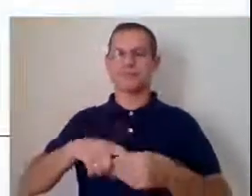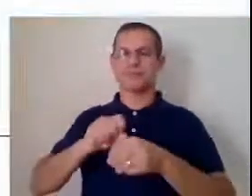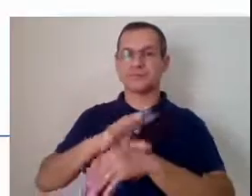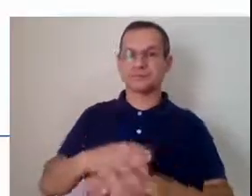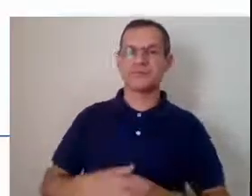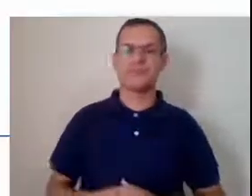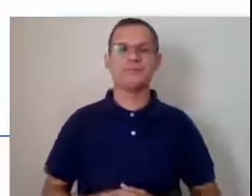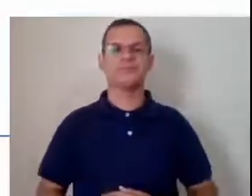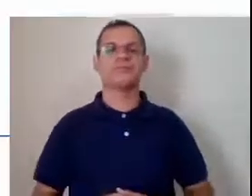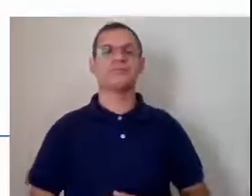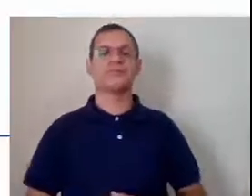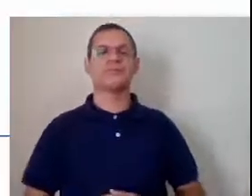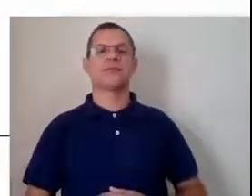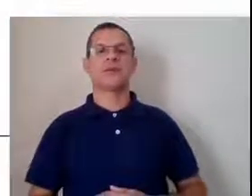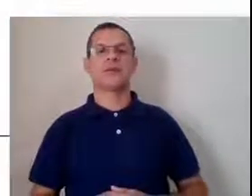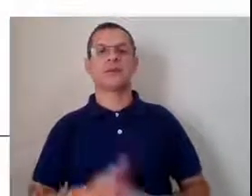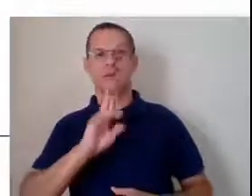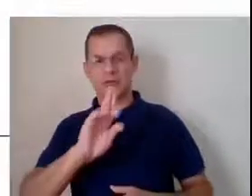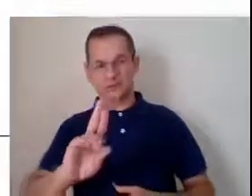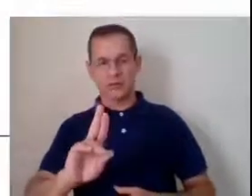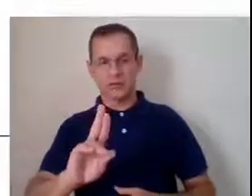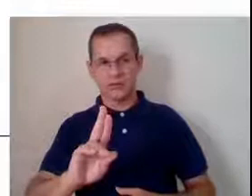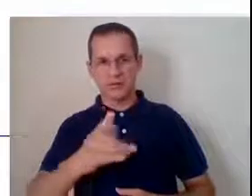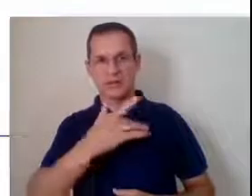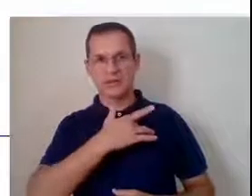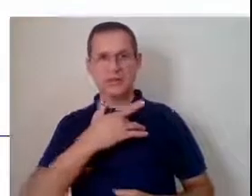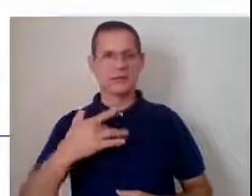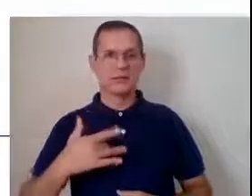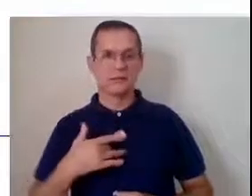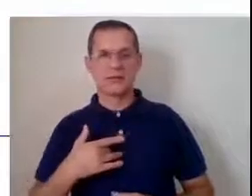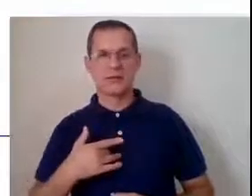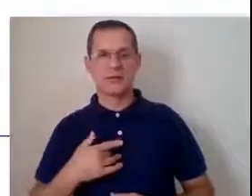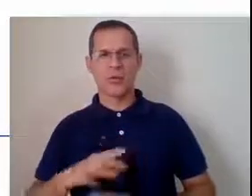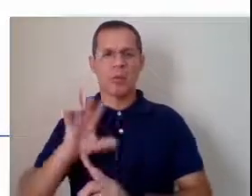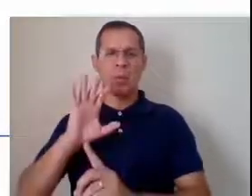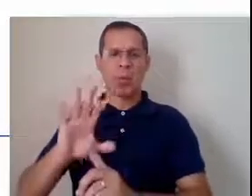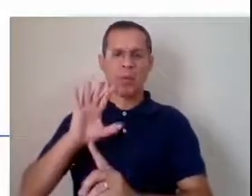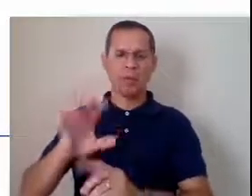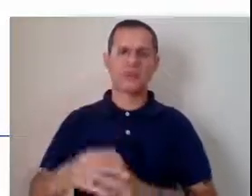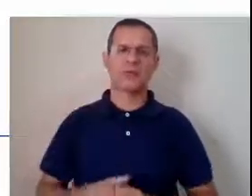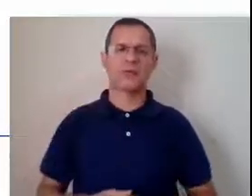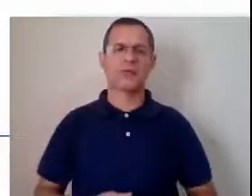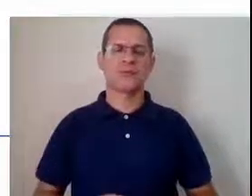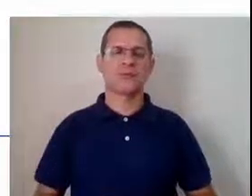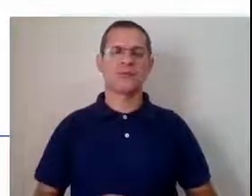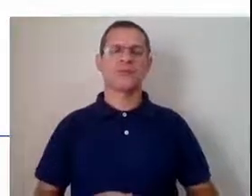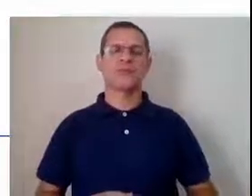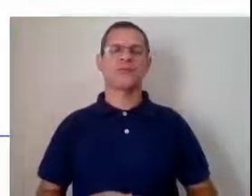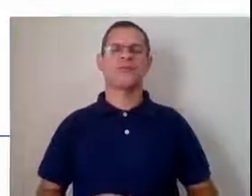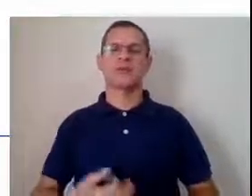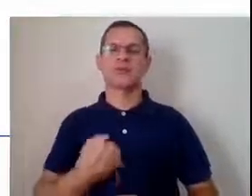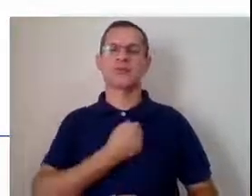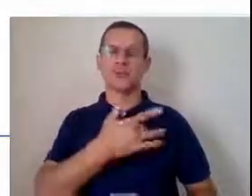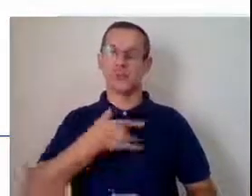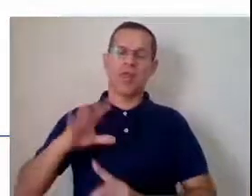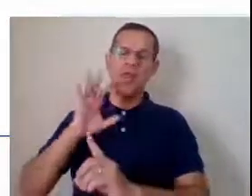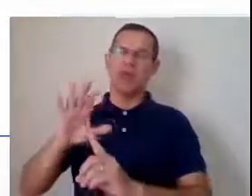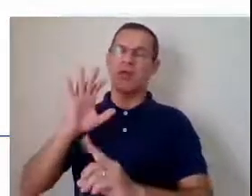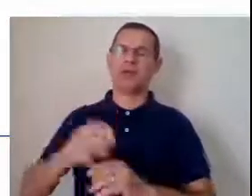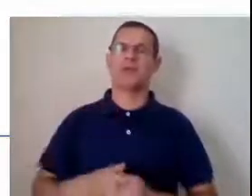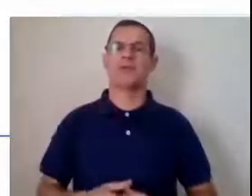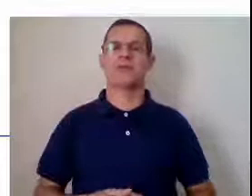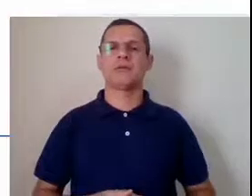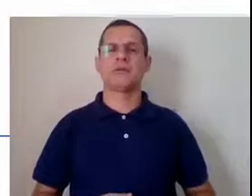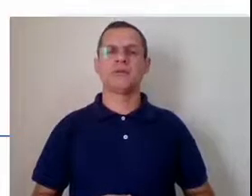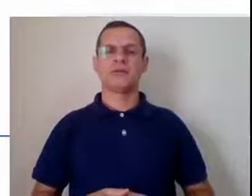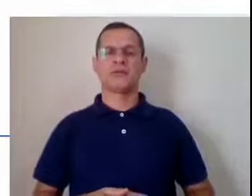ao quadro. O resultado na saúde sofre, os resultados na saúde sofrem impacto